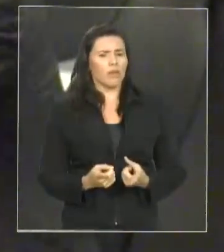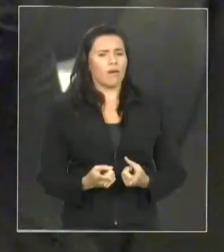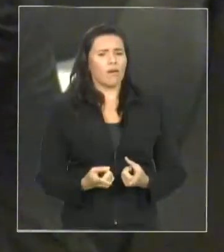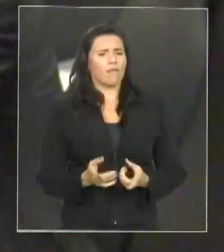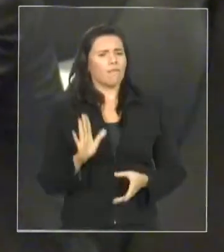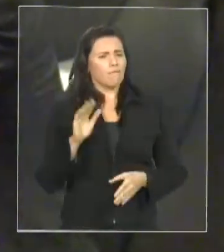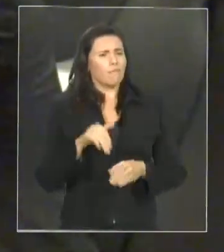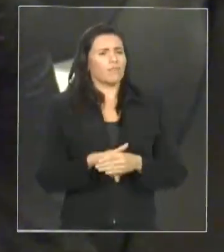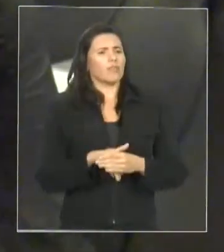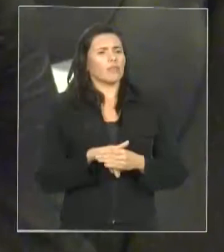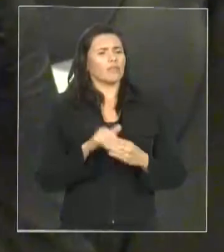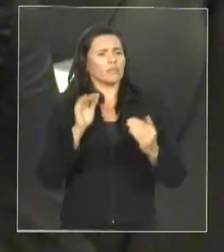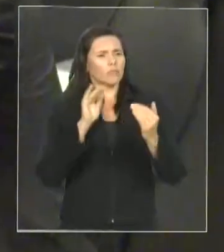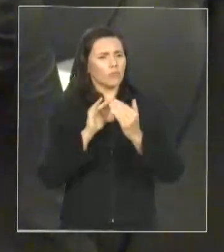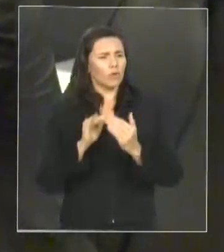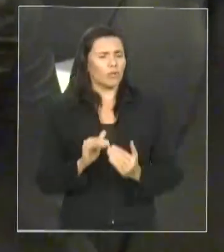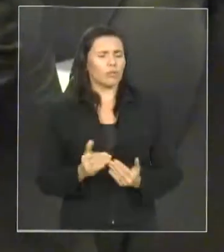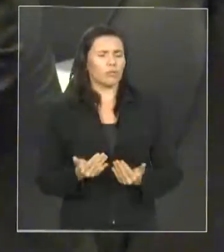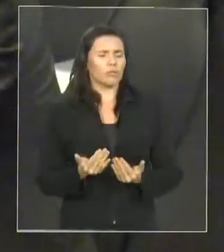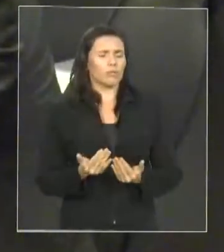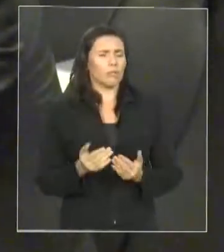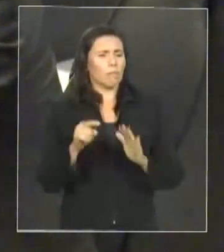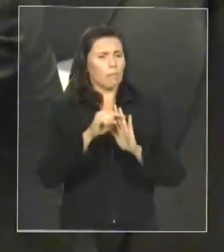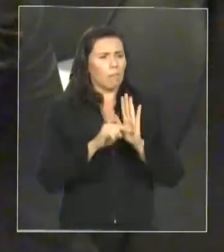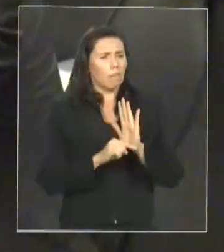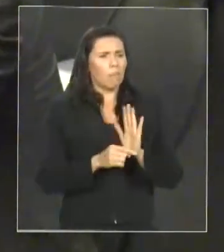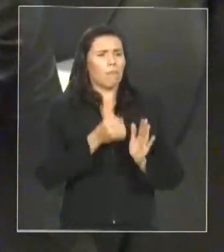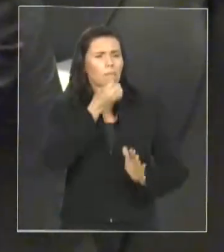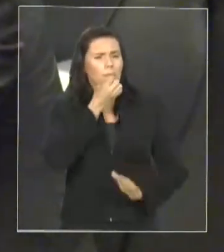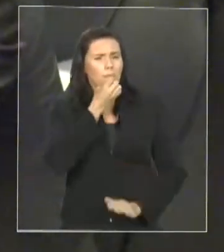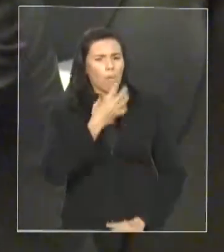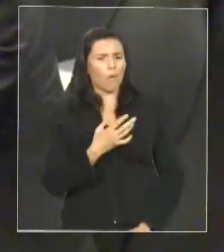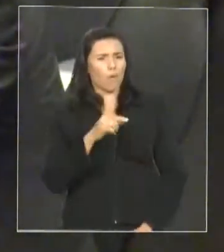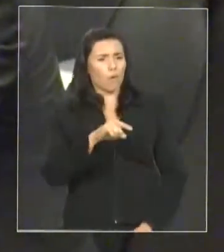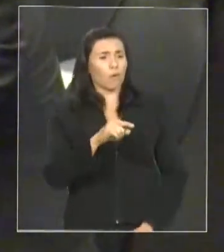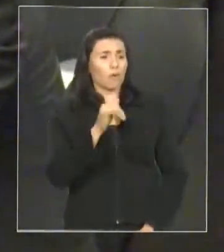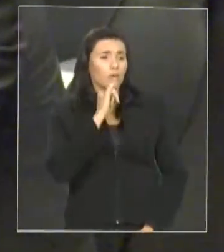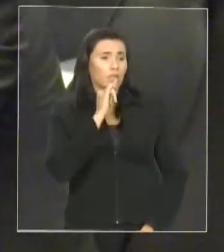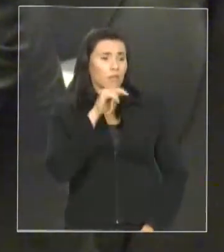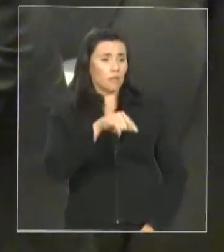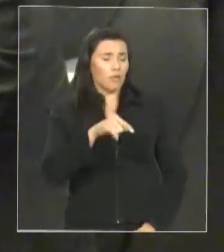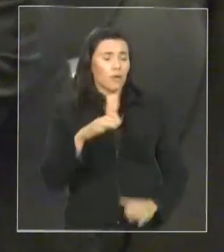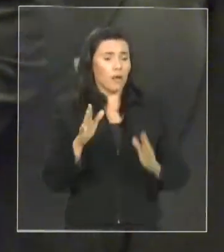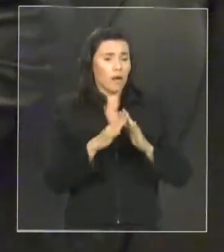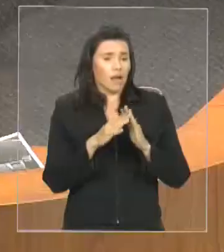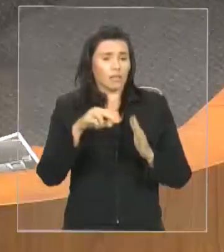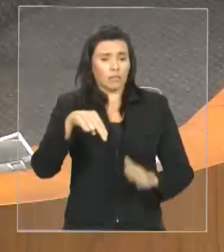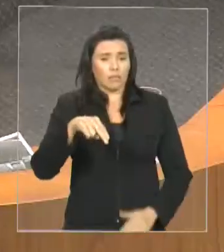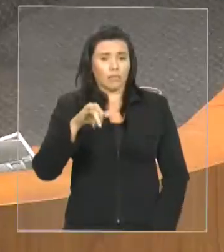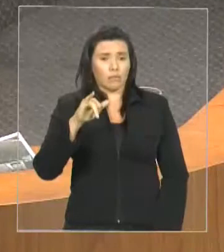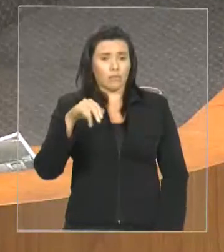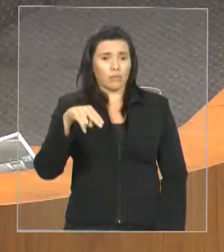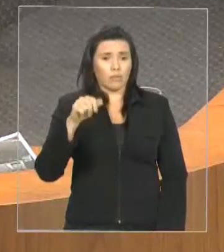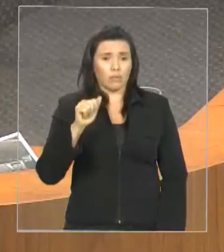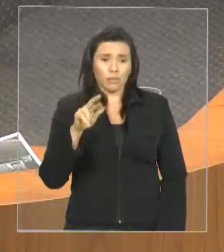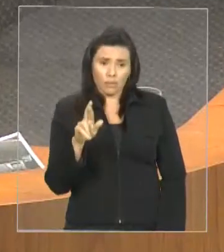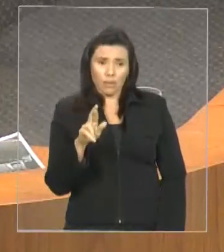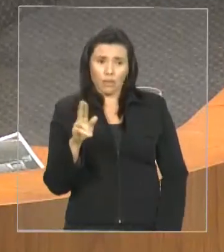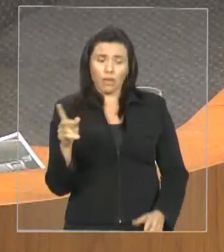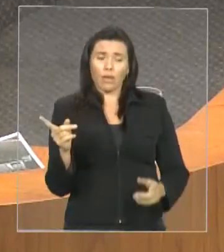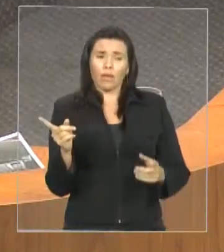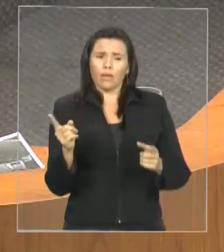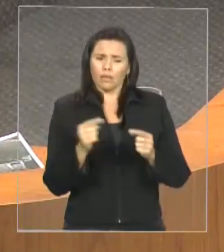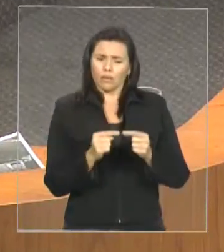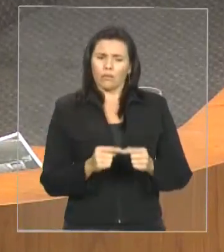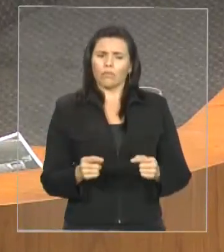pelo Maranhão, como esse, Casa Ninar, que Vossa Excelência acabou de citar, que já trouxe o tema à tribuna. Muito obrigado por me conceder a parte. Deputado Atelino, muito obrigado pela